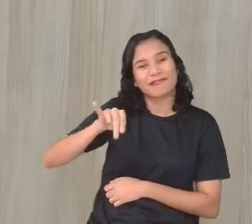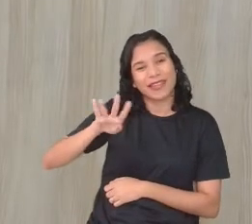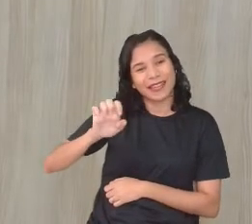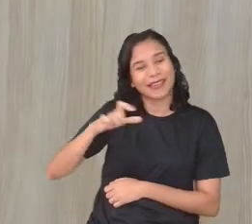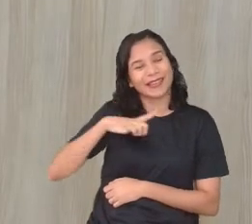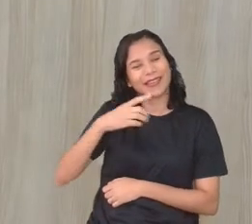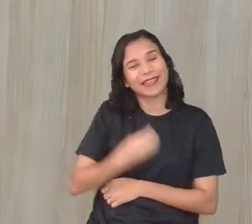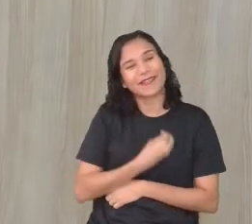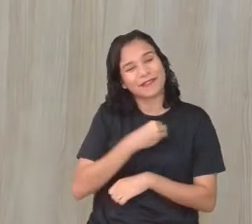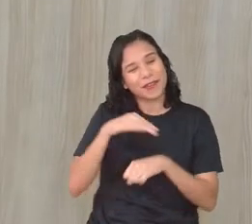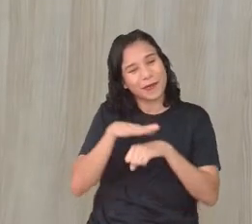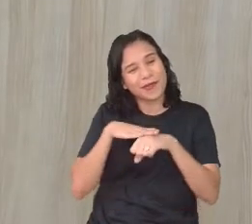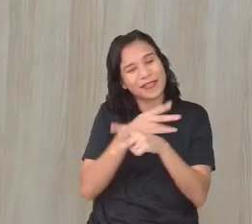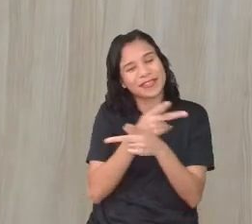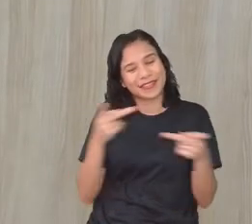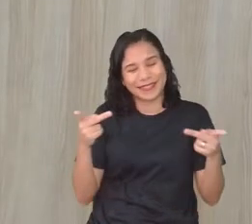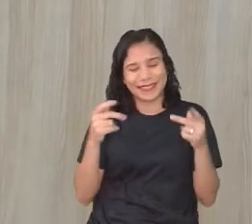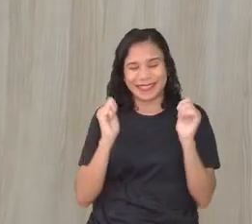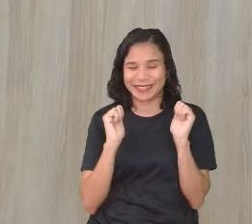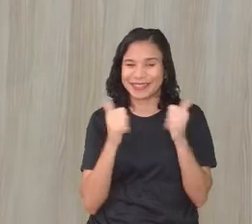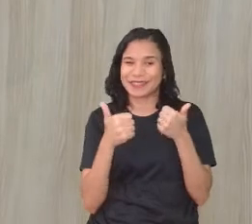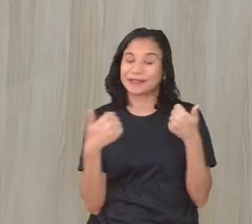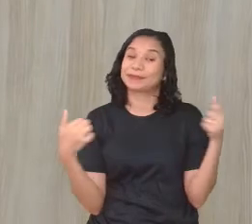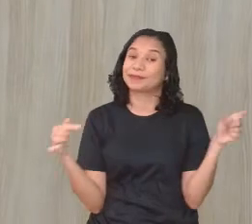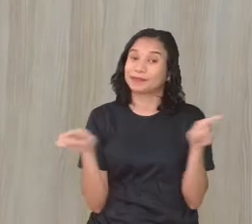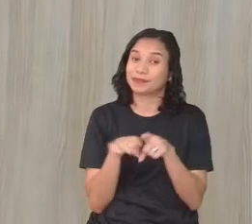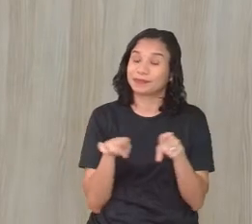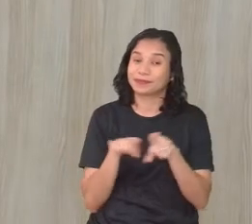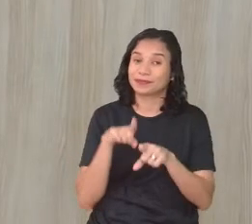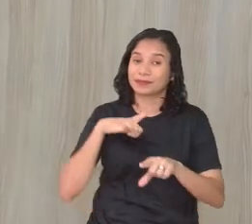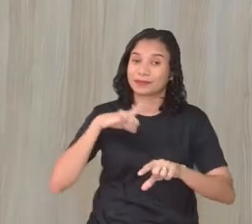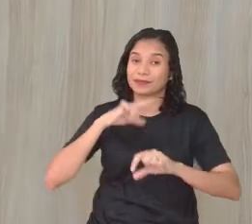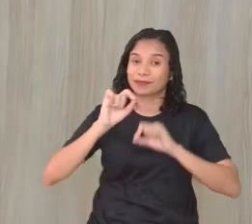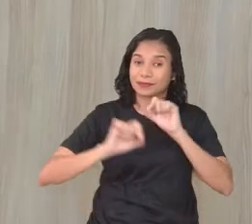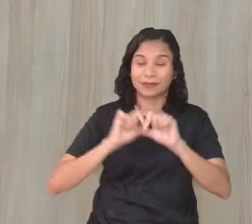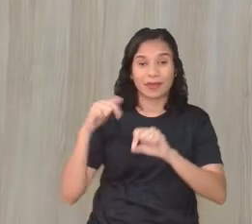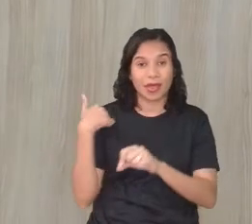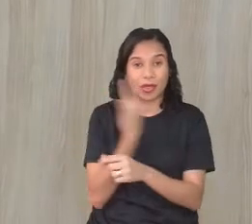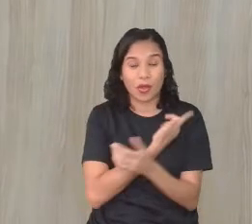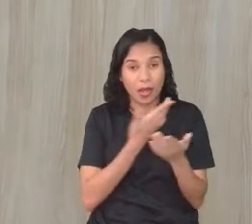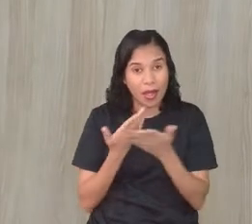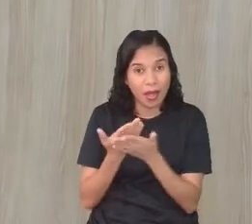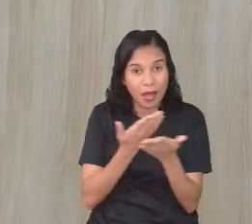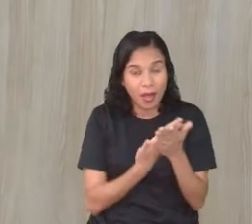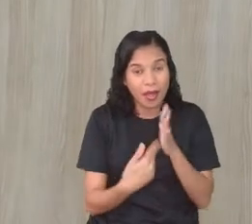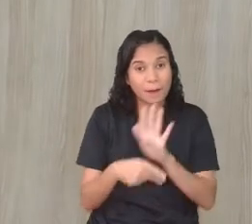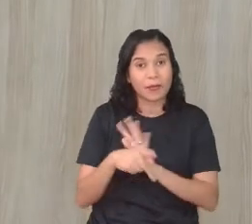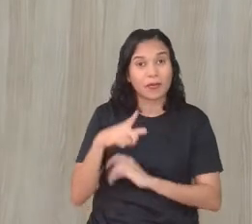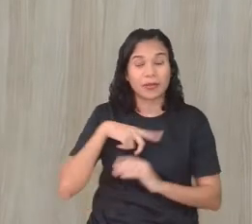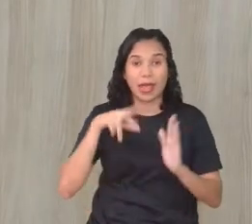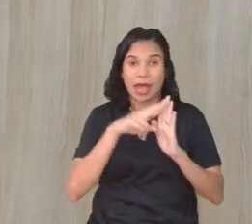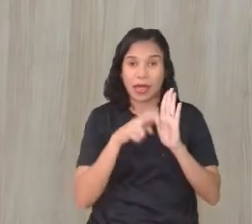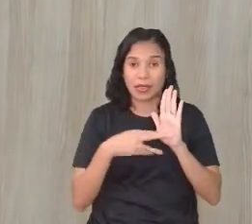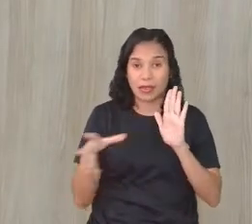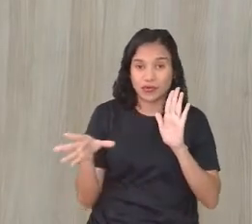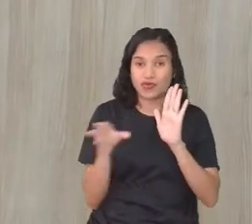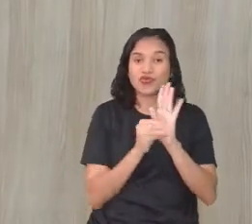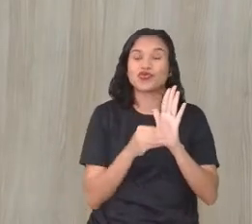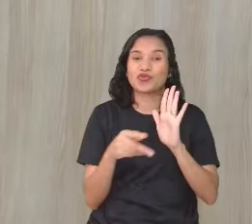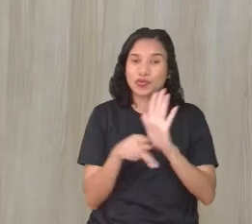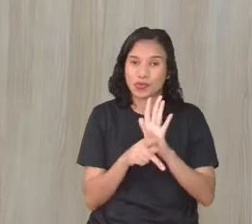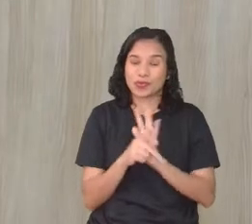para conversar com vocês pelo chat. E também nós temos as nossas aulas que ficam registradas, não é? Estão